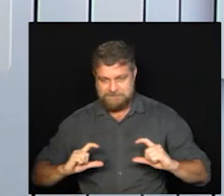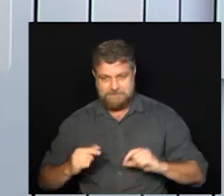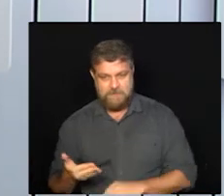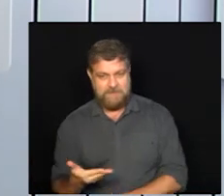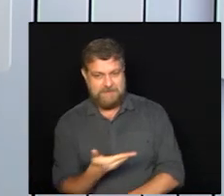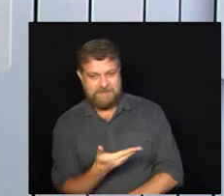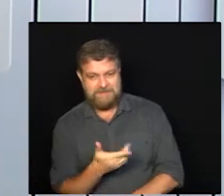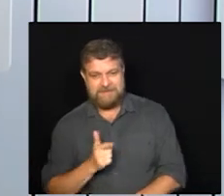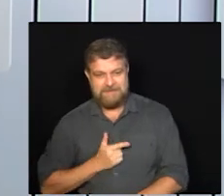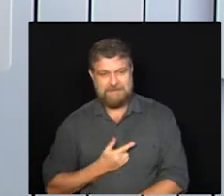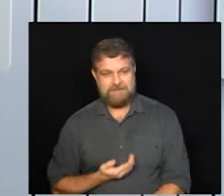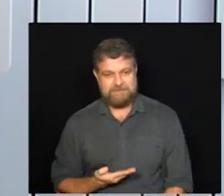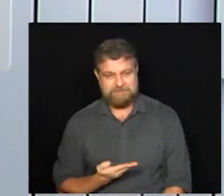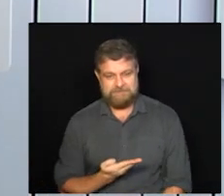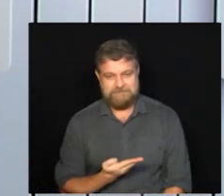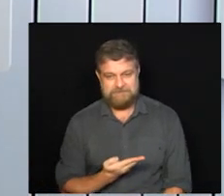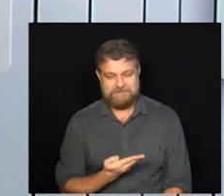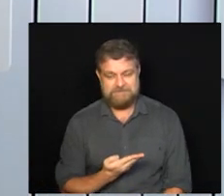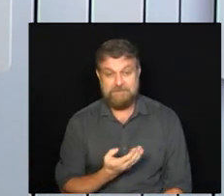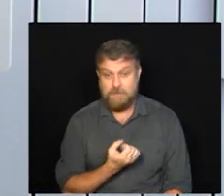tela,